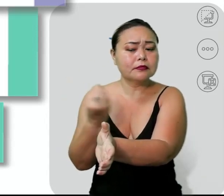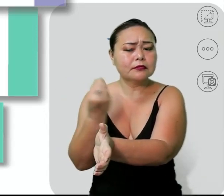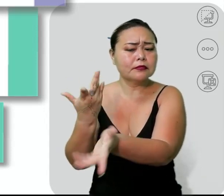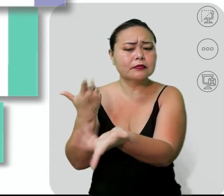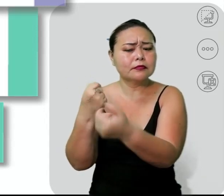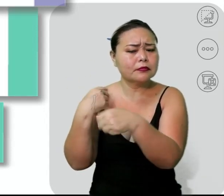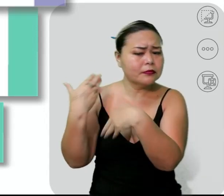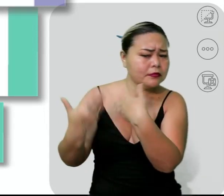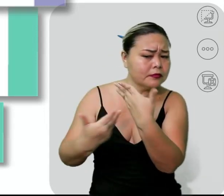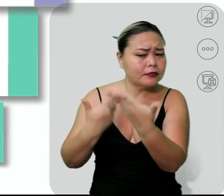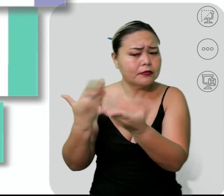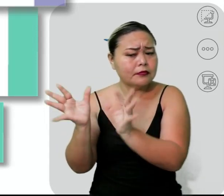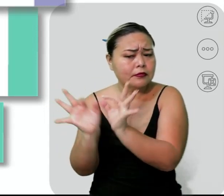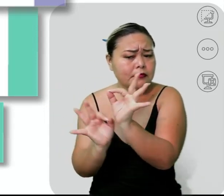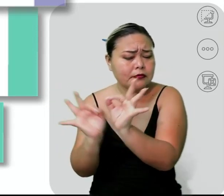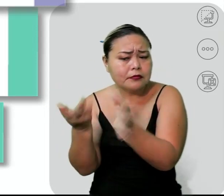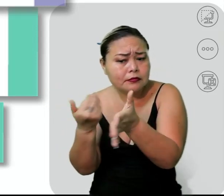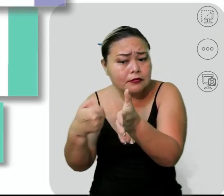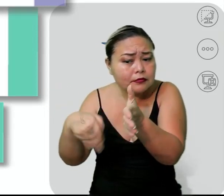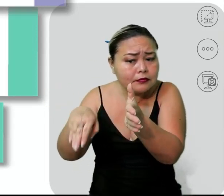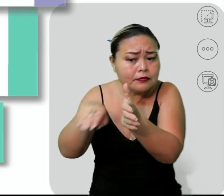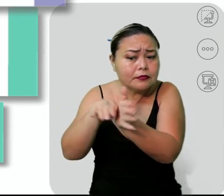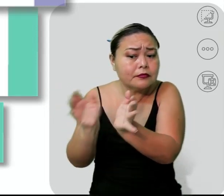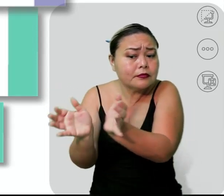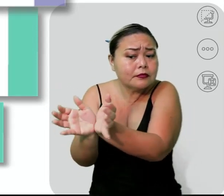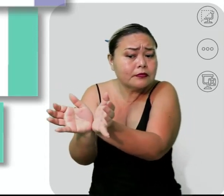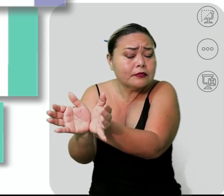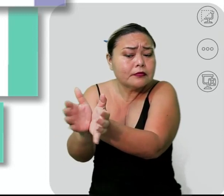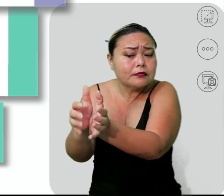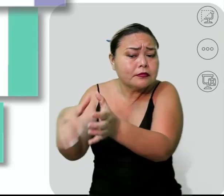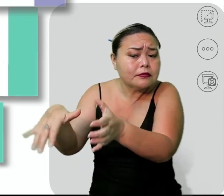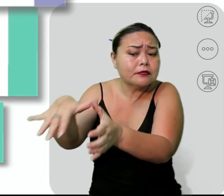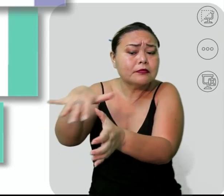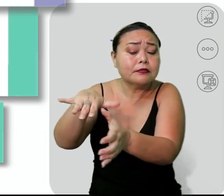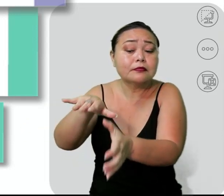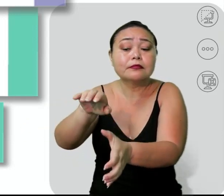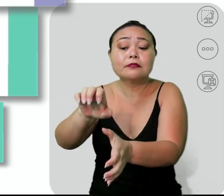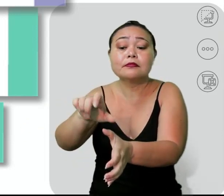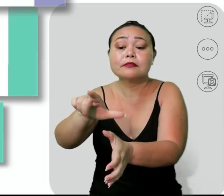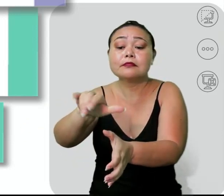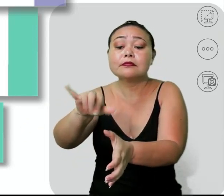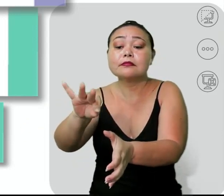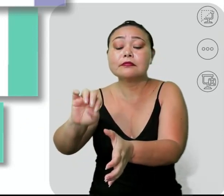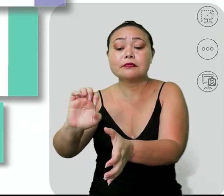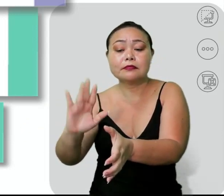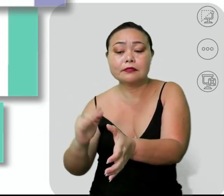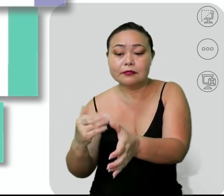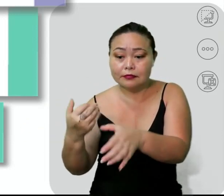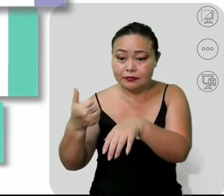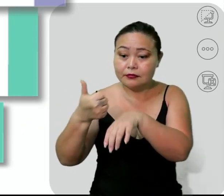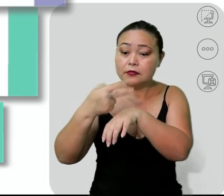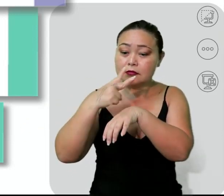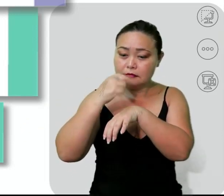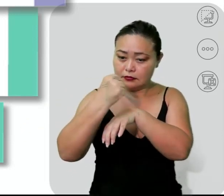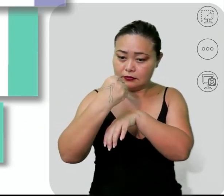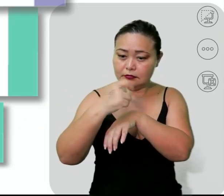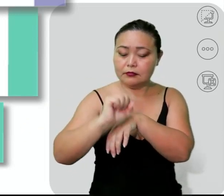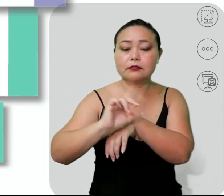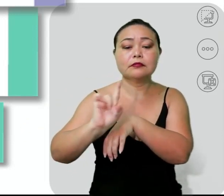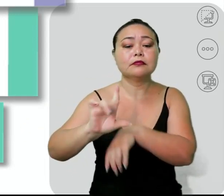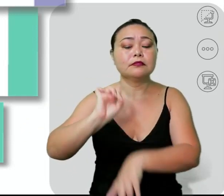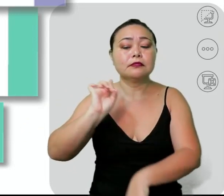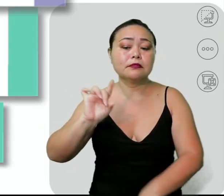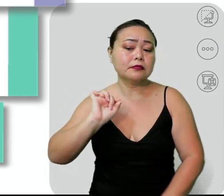como que se procedeu a chegada dessa elite no poder. E vocês vão entender o que é